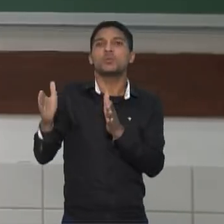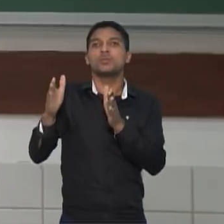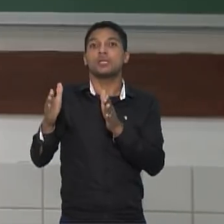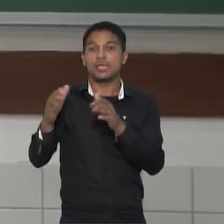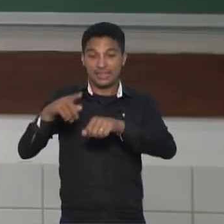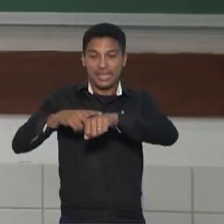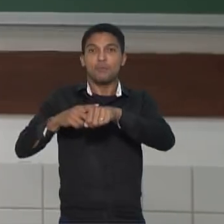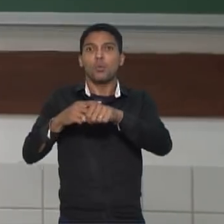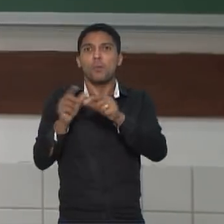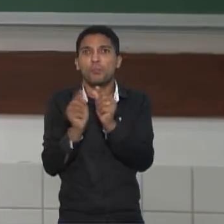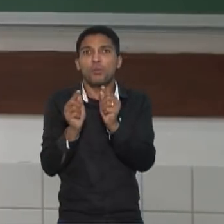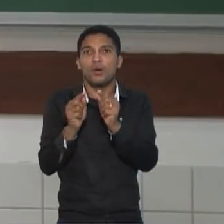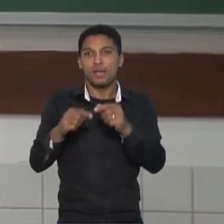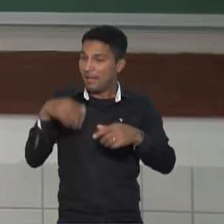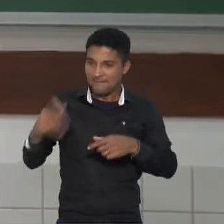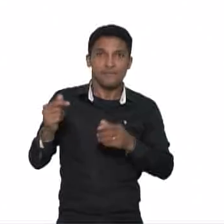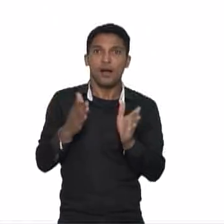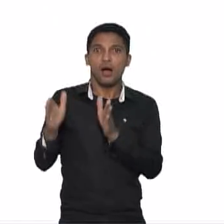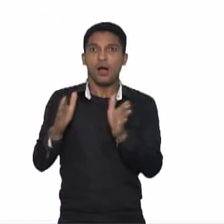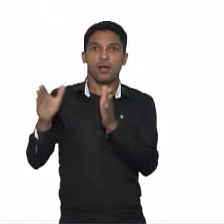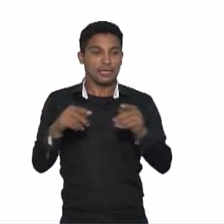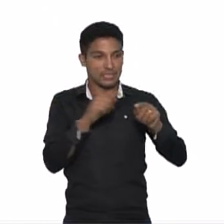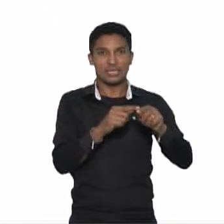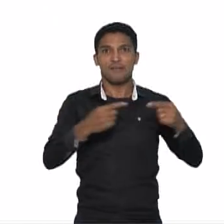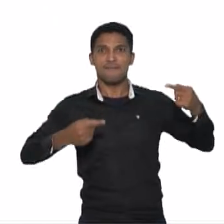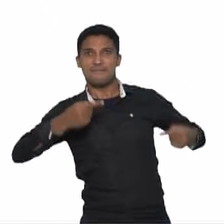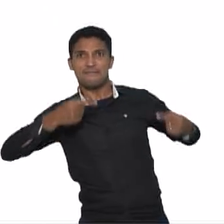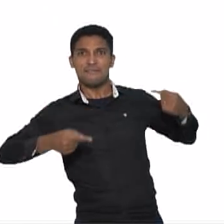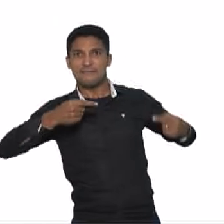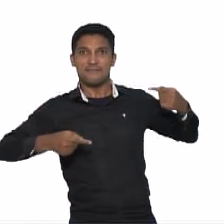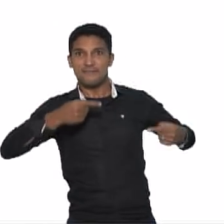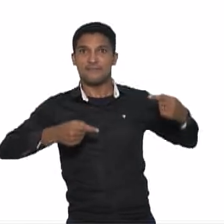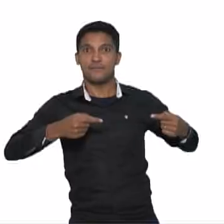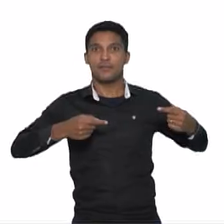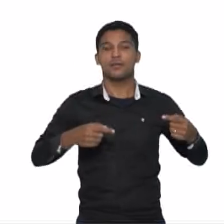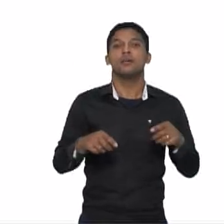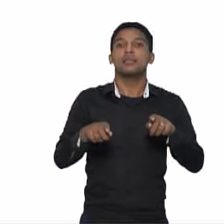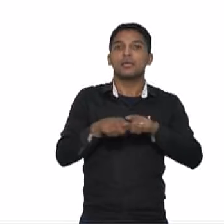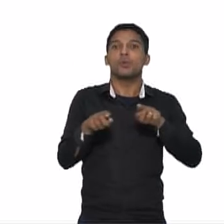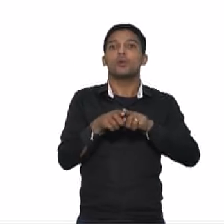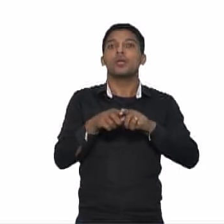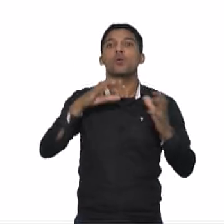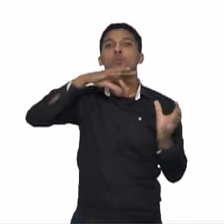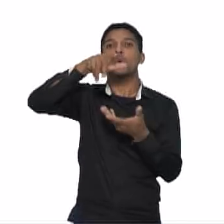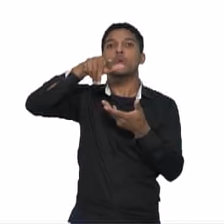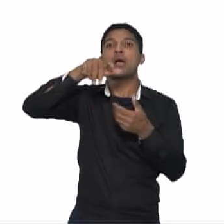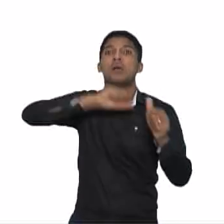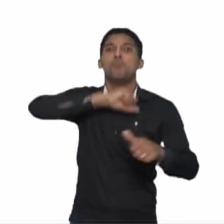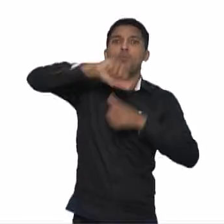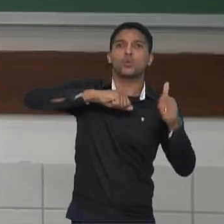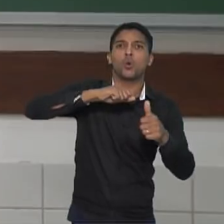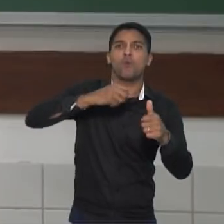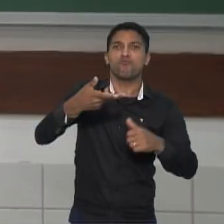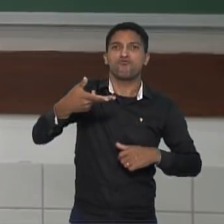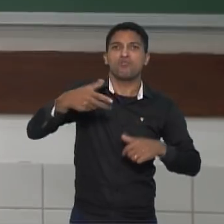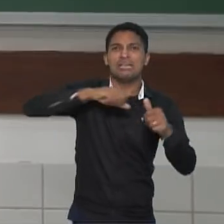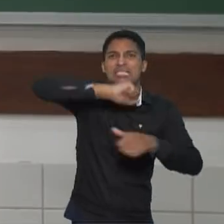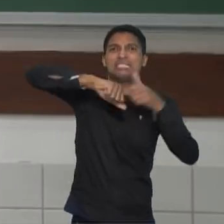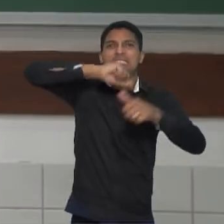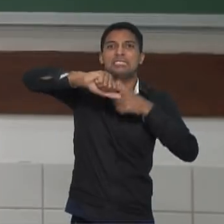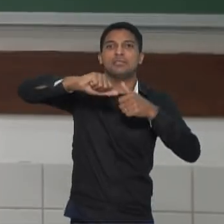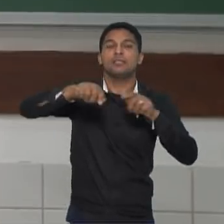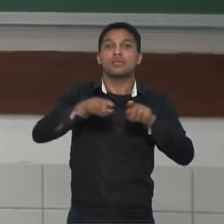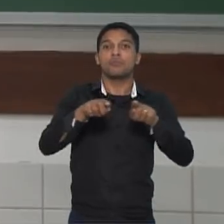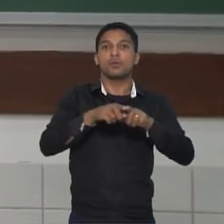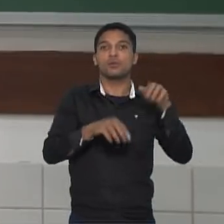tal. E as mudanças no ambiente se aceleraram a partir disso, né? E a exploração dos recursos, porque a gente não faz